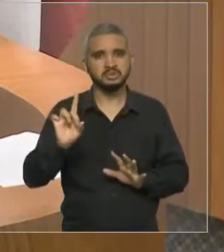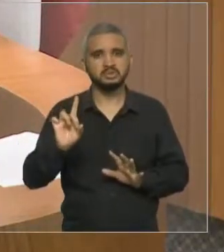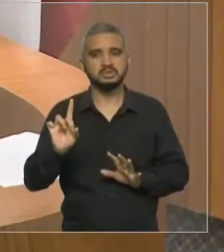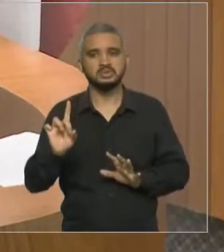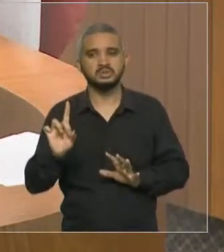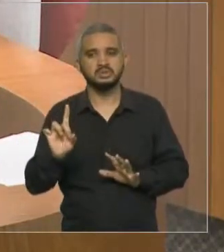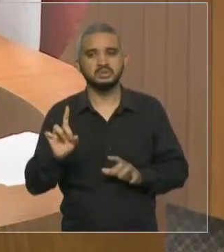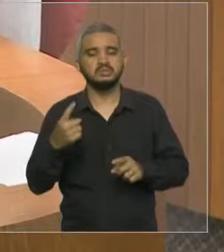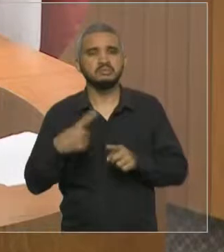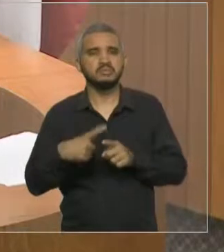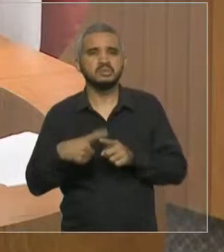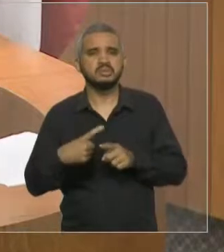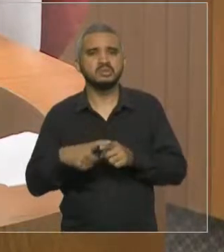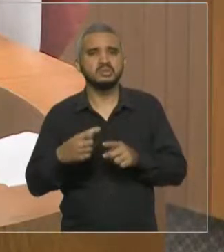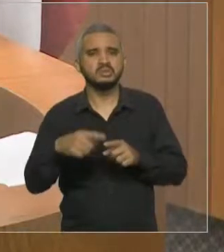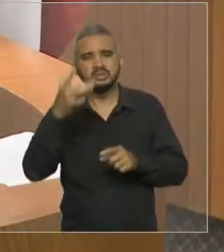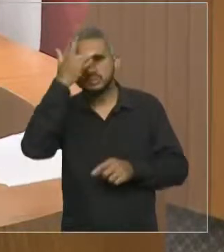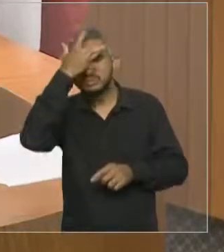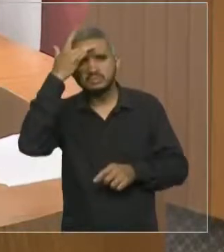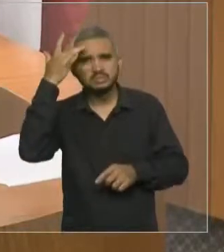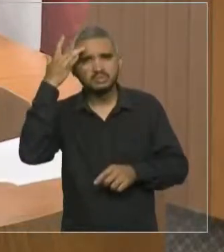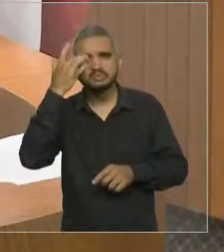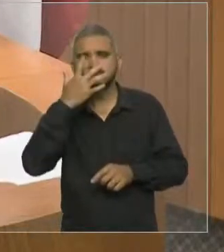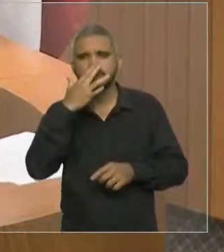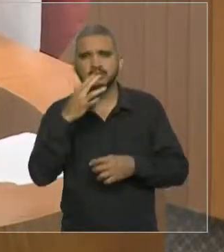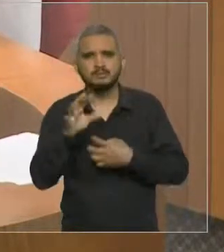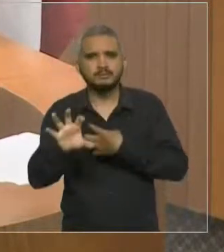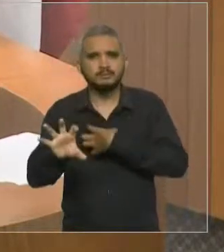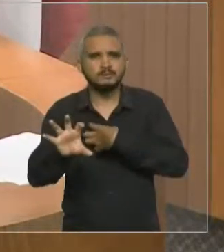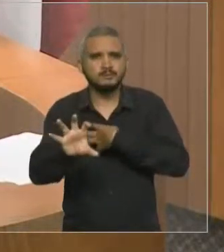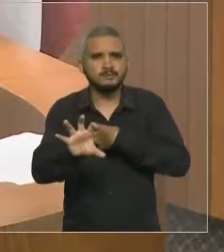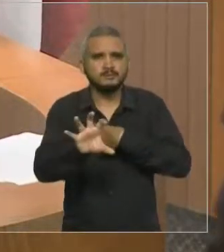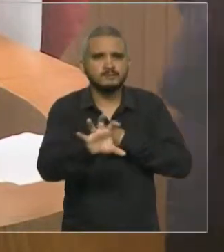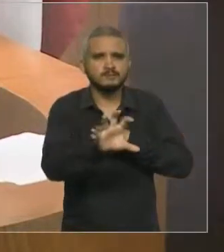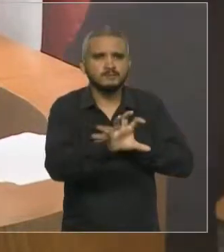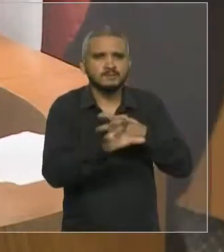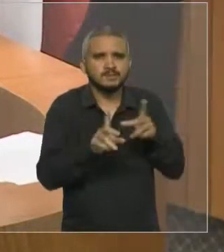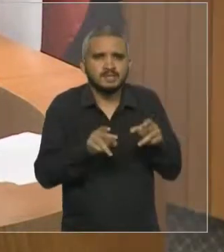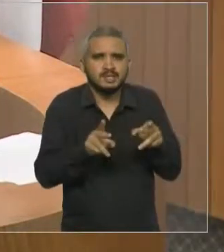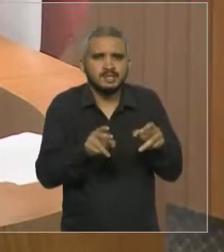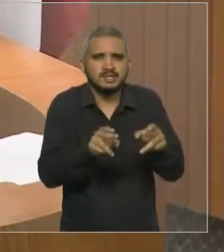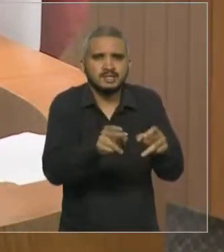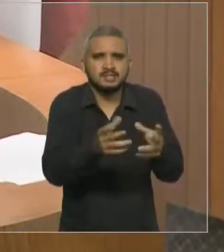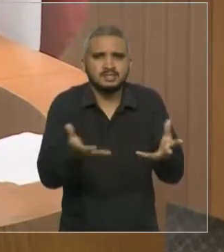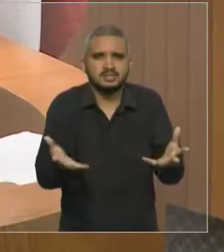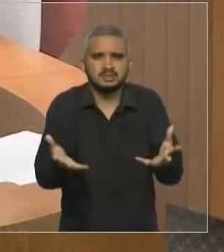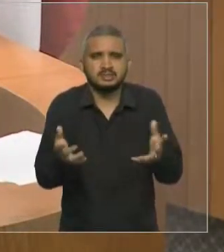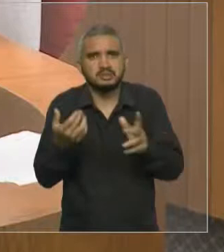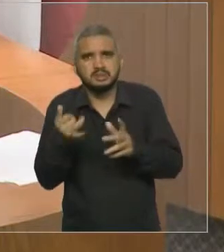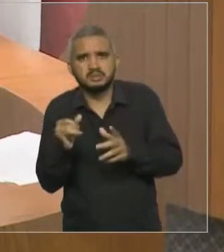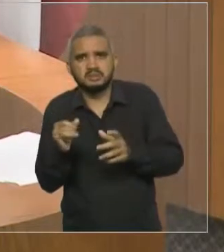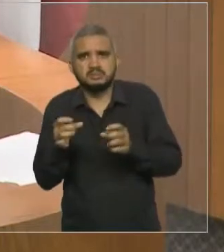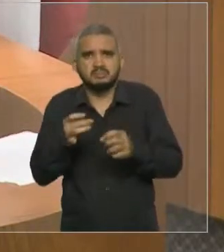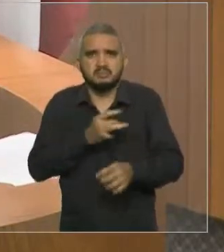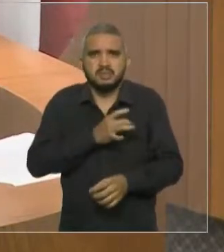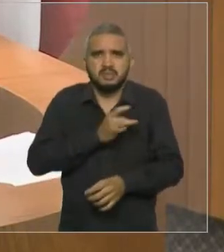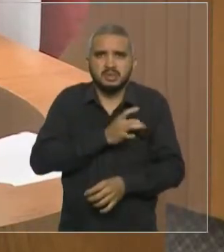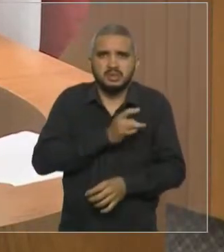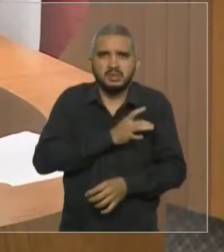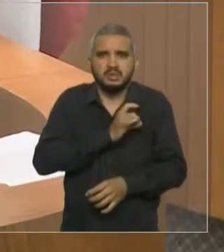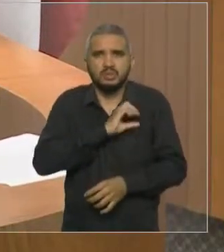sensibilização tão grande com a questão do câncer não sei se é um misto de medo com um misto de consternação e empatia